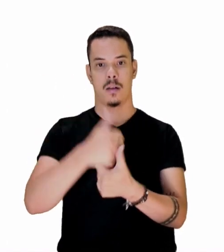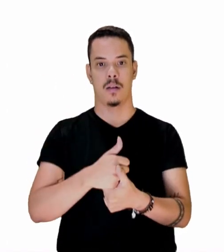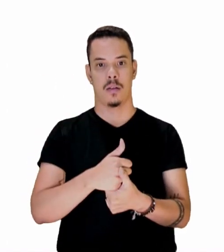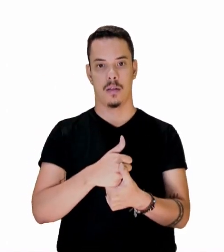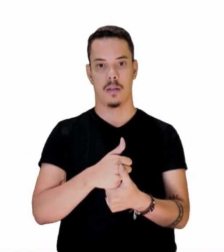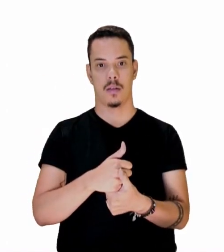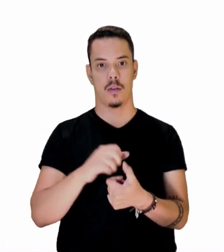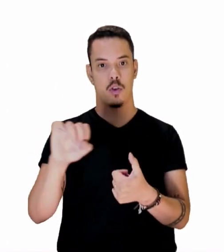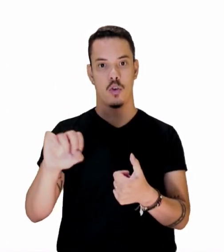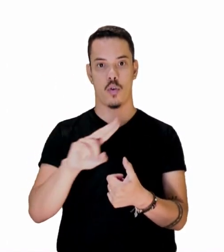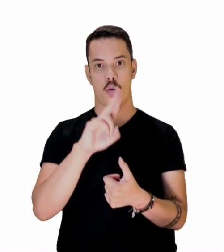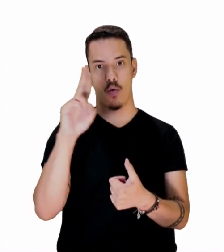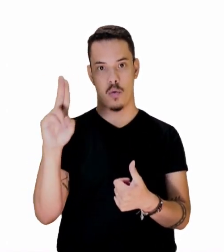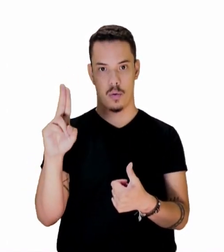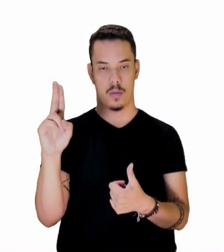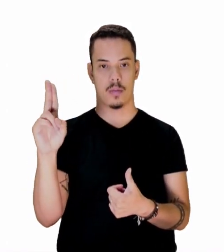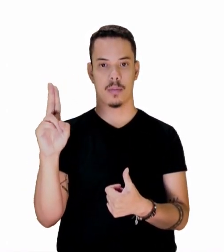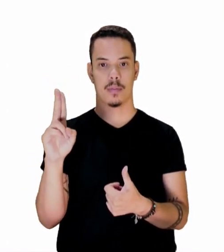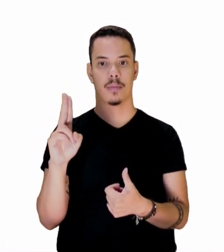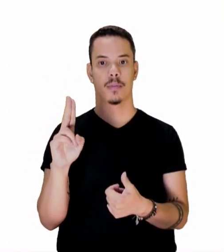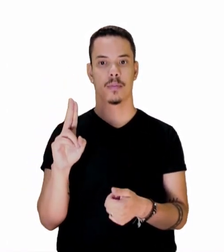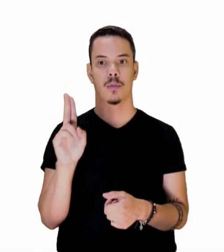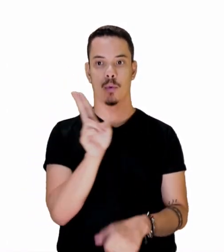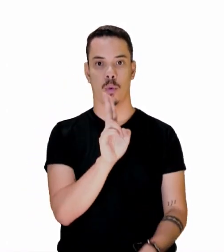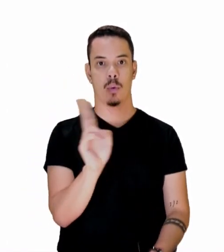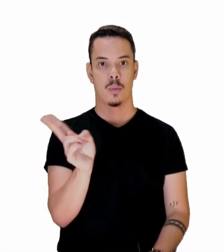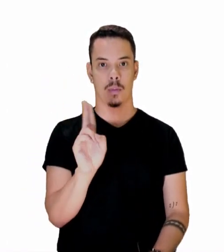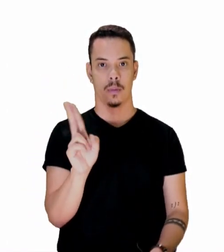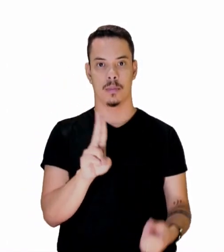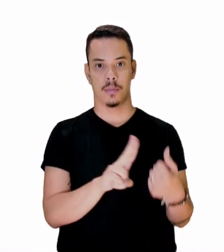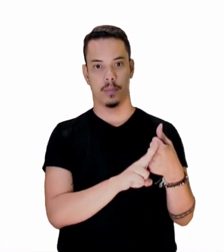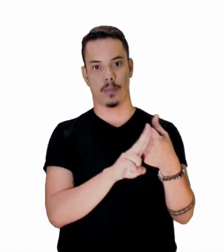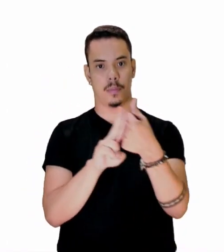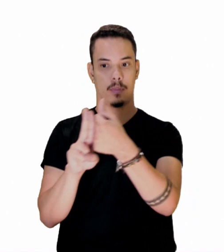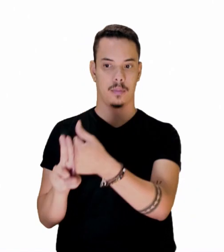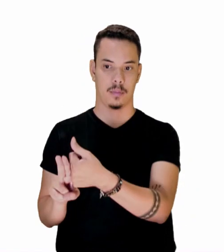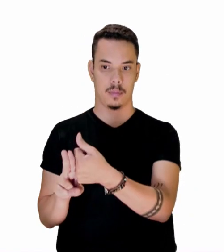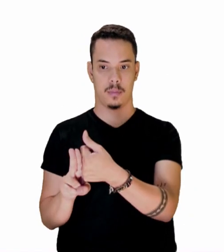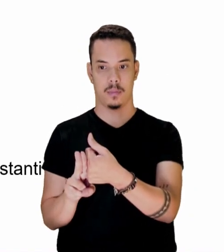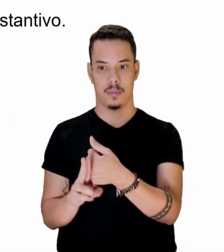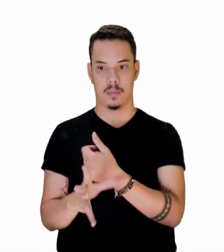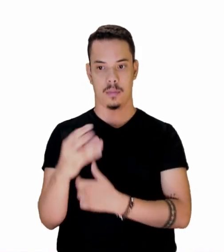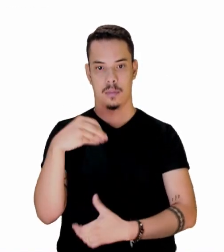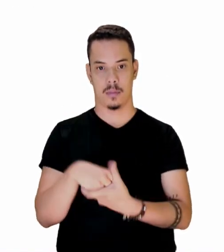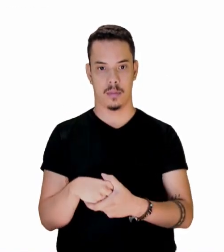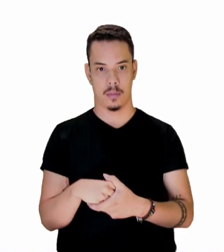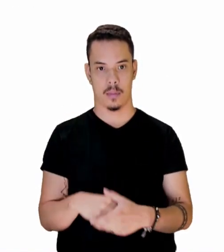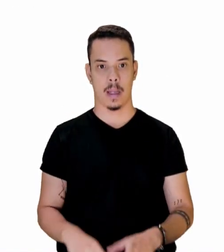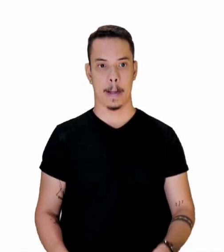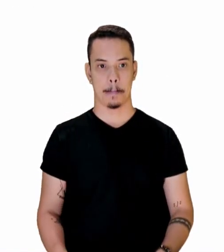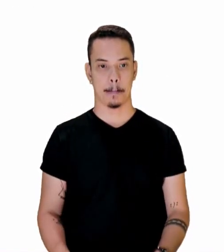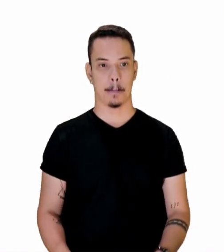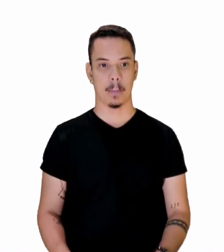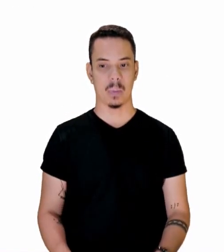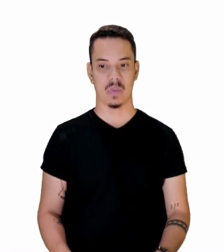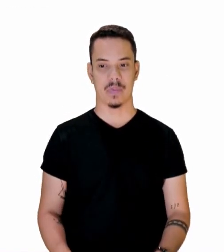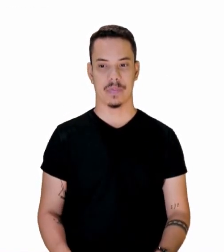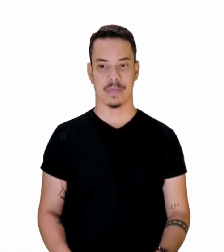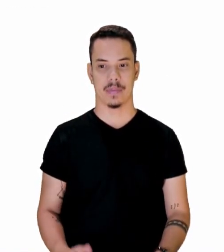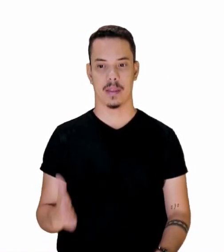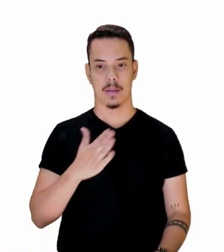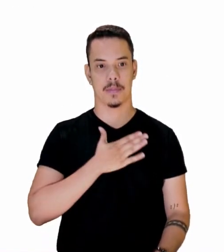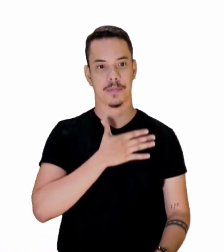ou substitui quem? O nome, a pessoa do discurso, né? Olha aqui no caso, meu